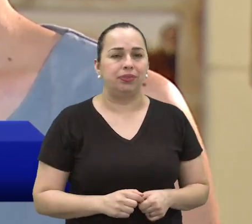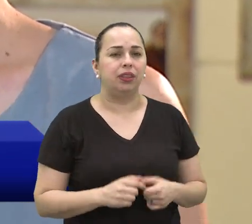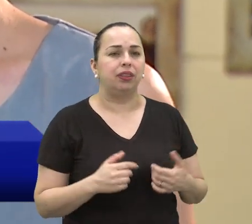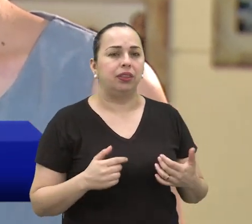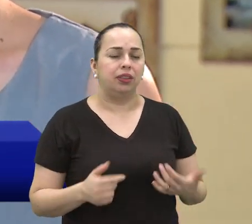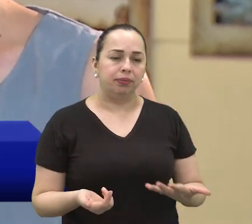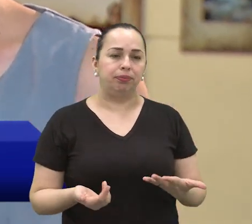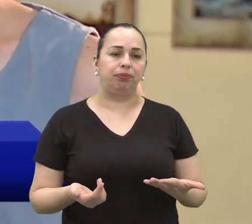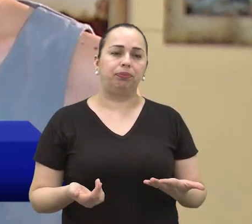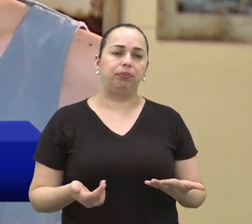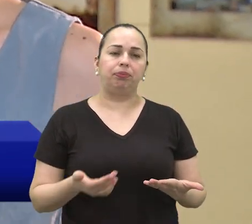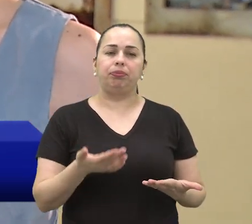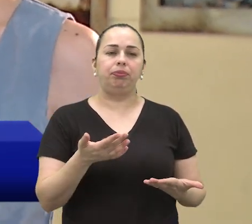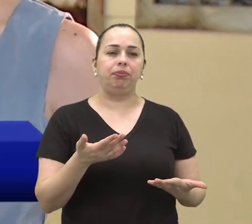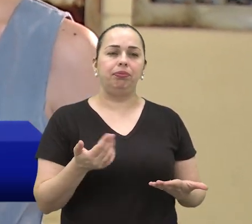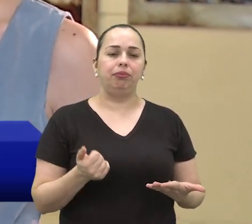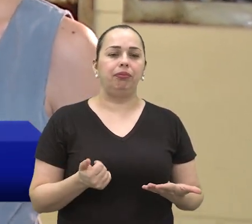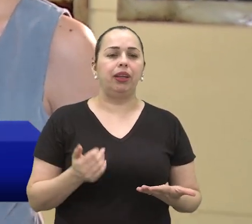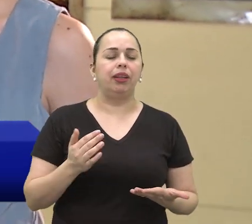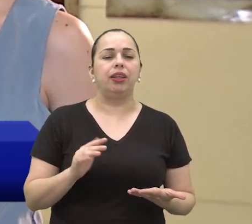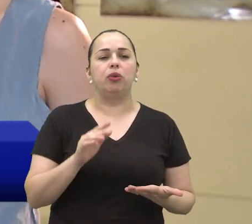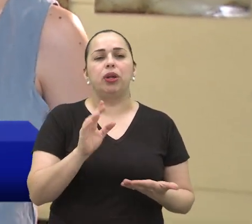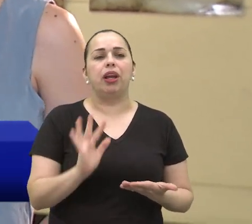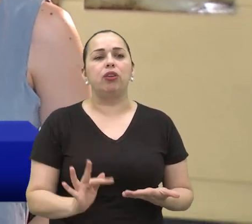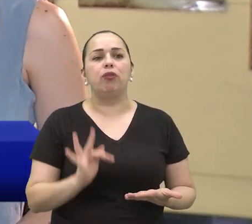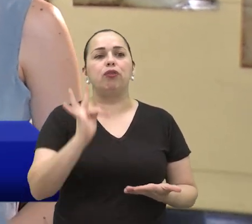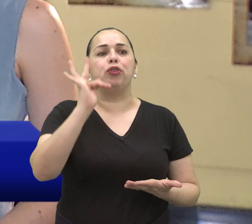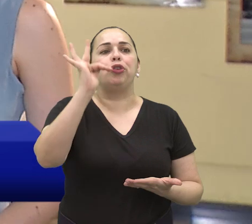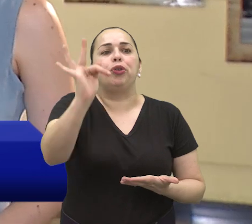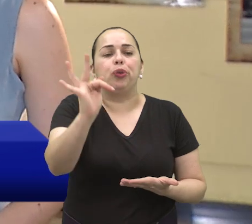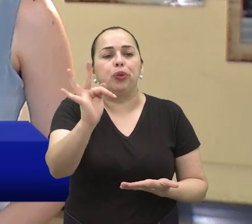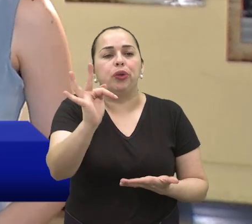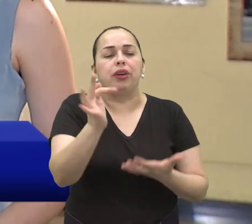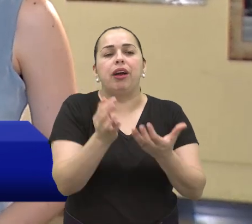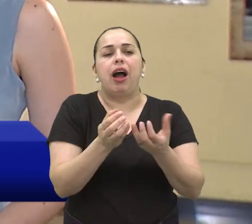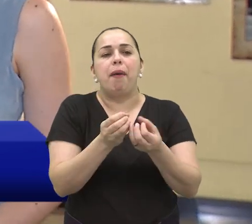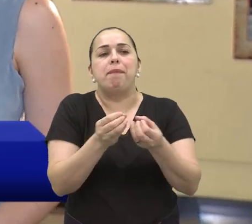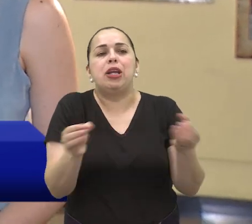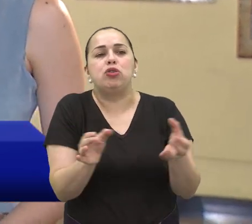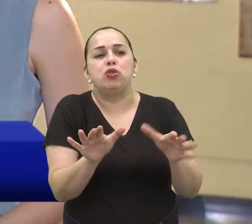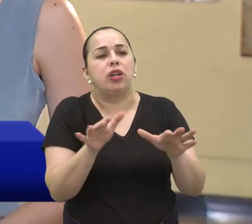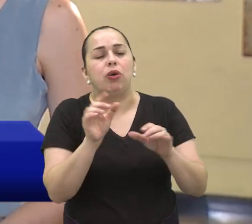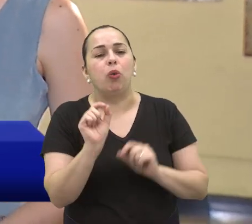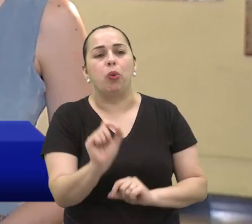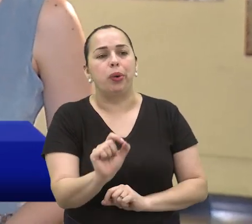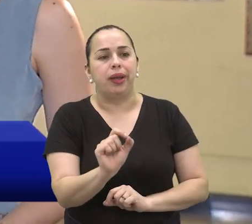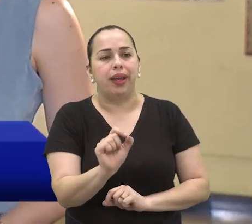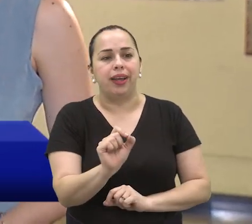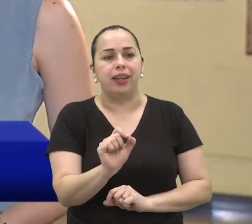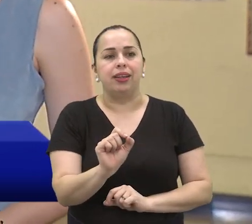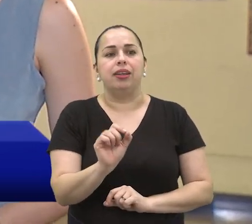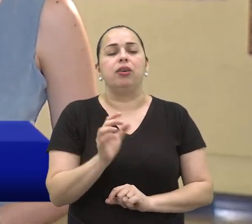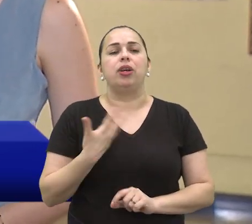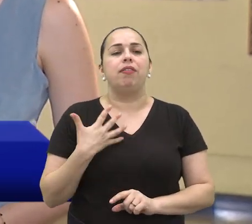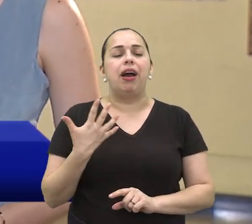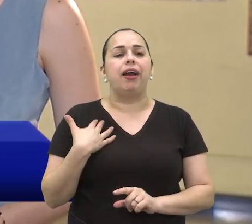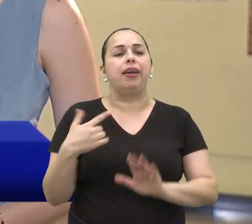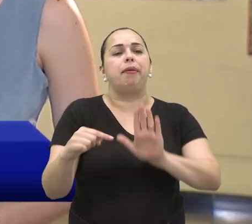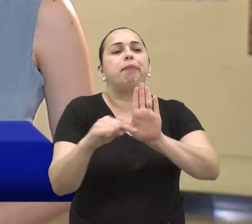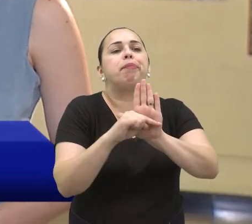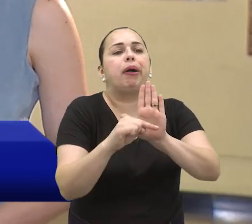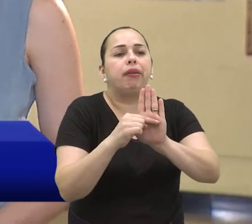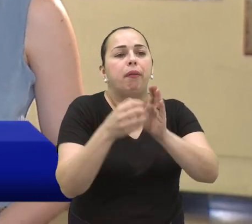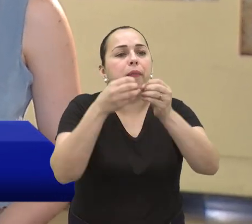essa falta, Letícia, qual vai ser o maior malefício, né, esse déficit de professores concursados? O que vai trazer de impacto